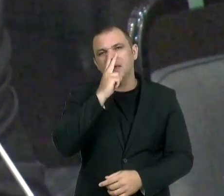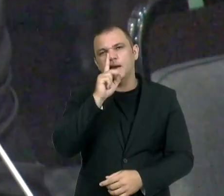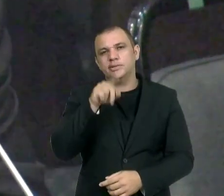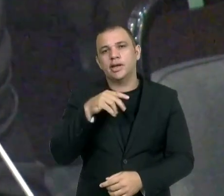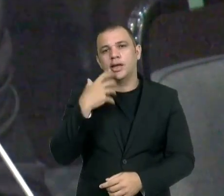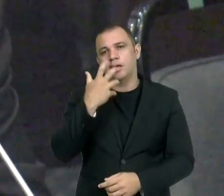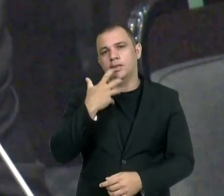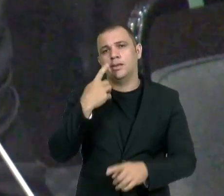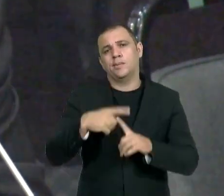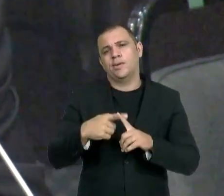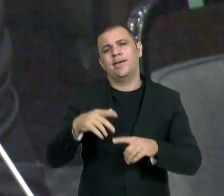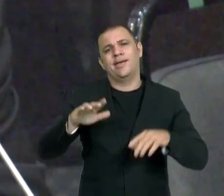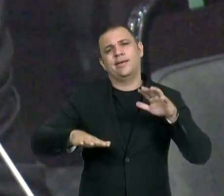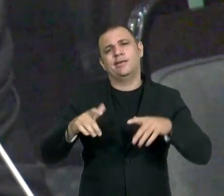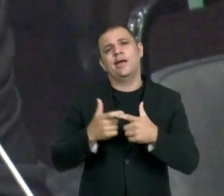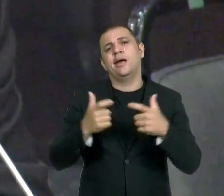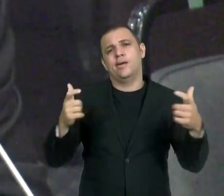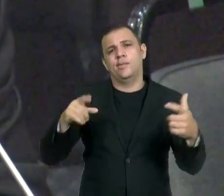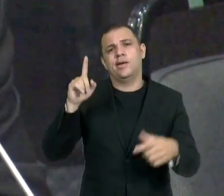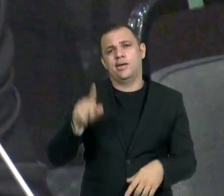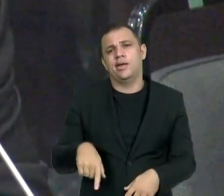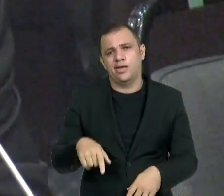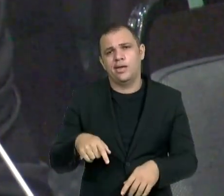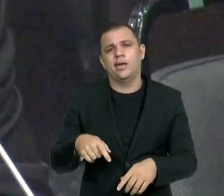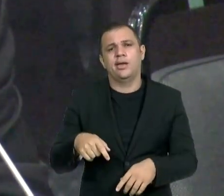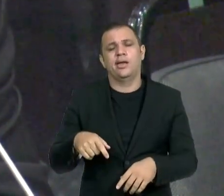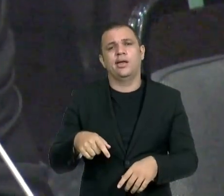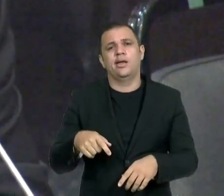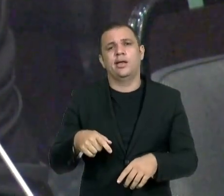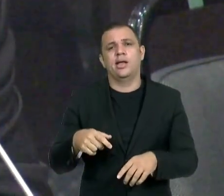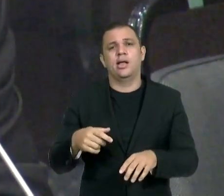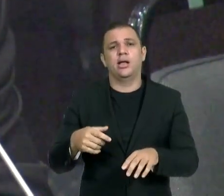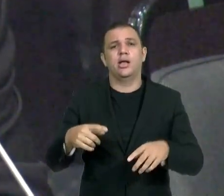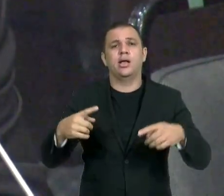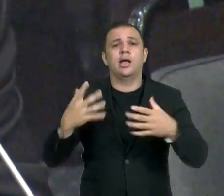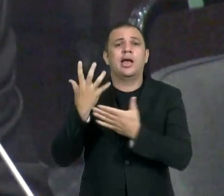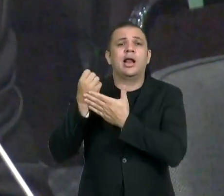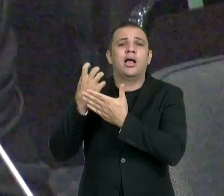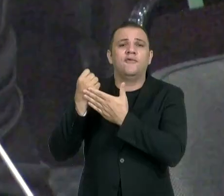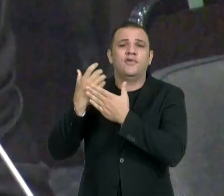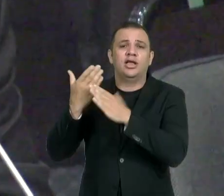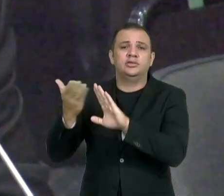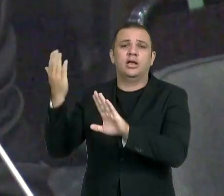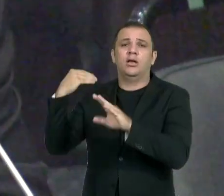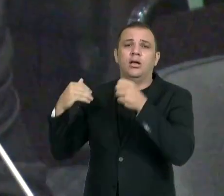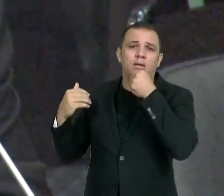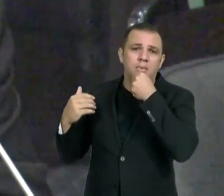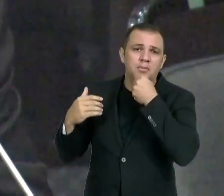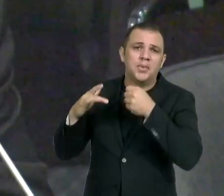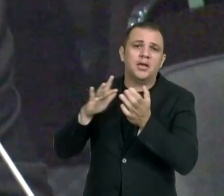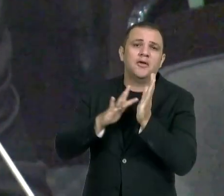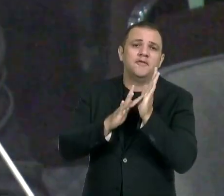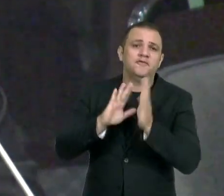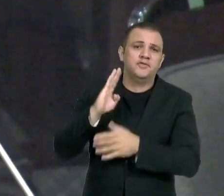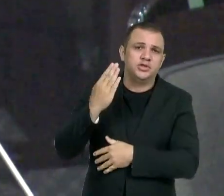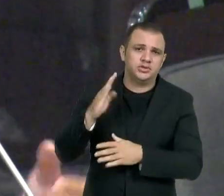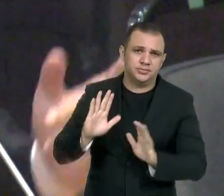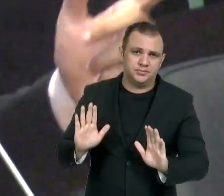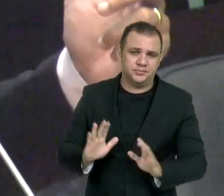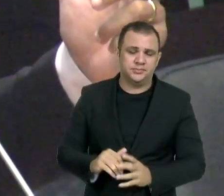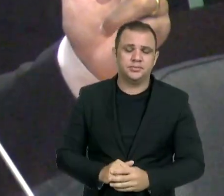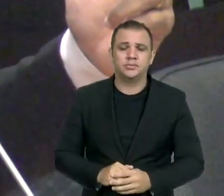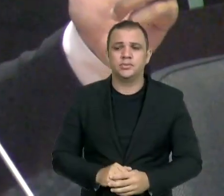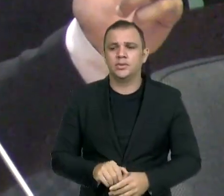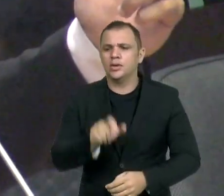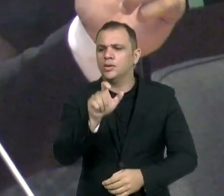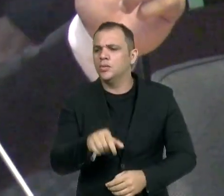ligam a maioria das vezes, deputado Davi Brandão, playbacks nesse tipo de canção, né? Autor aí, Felipe, como é